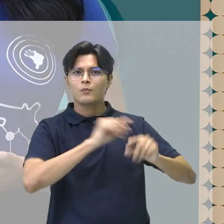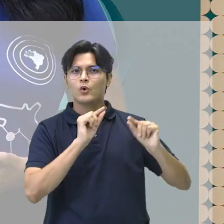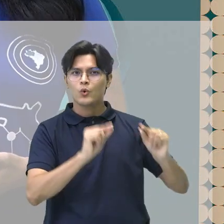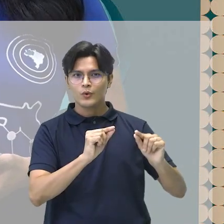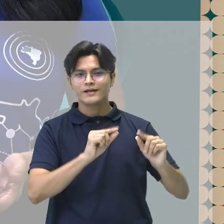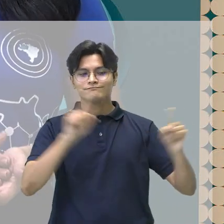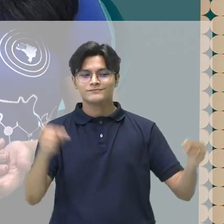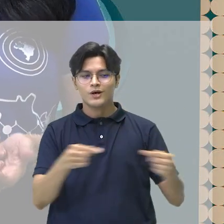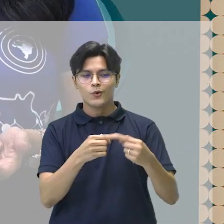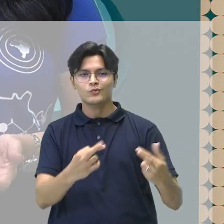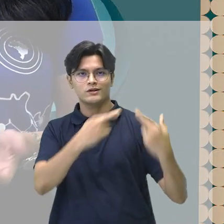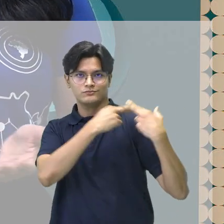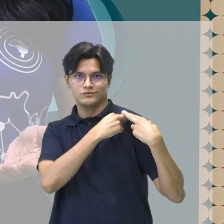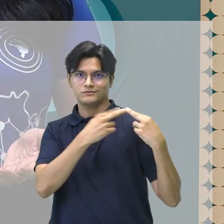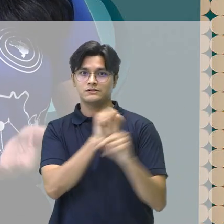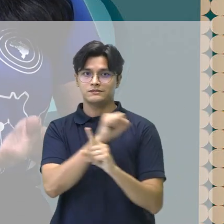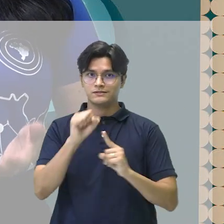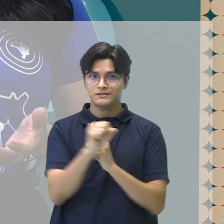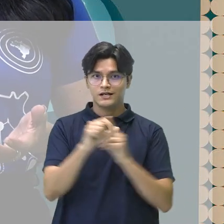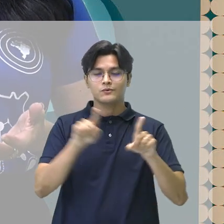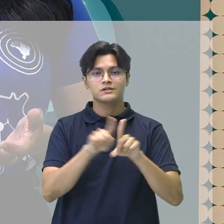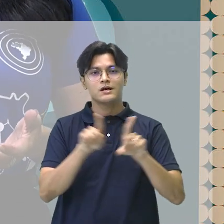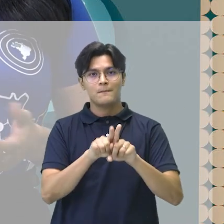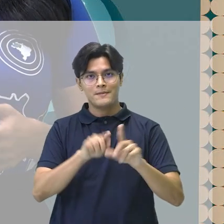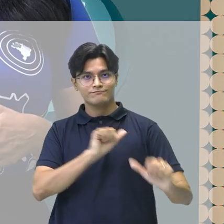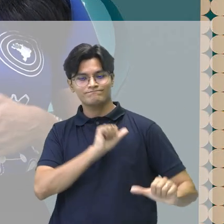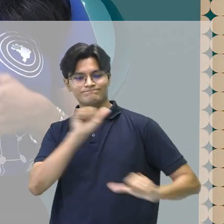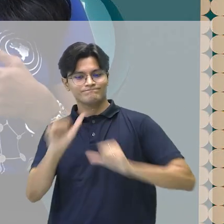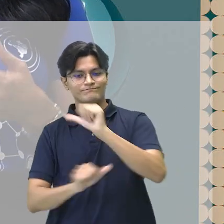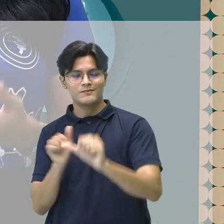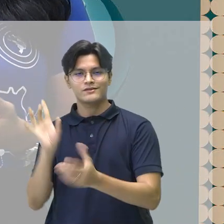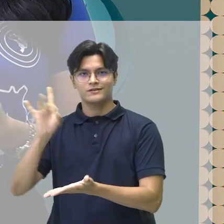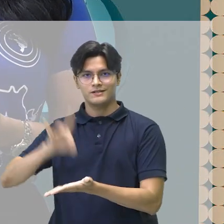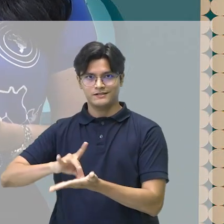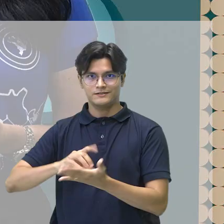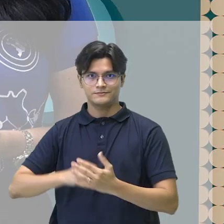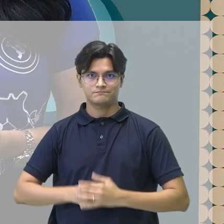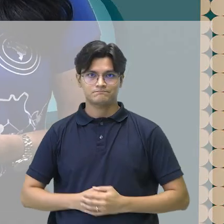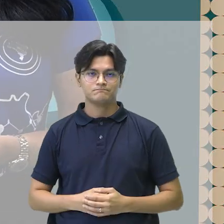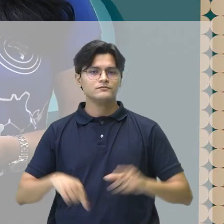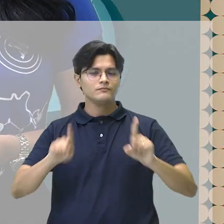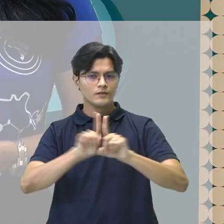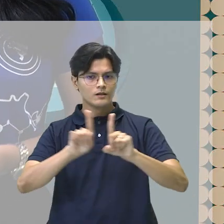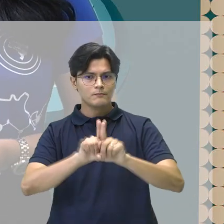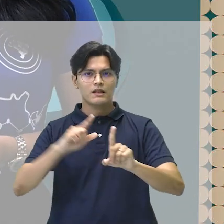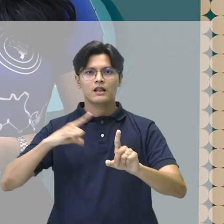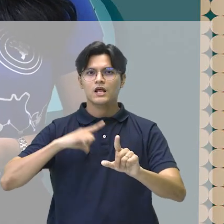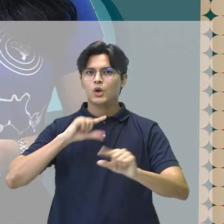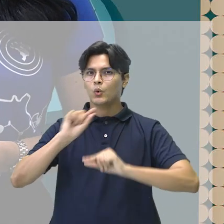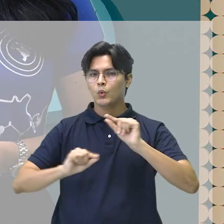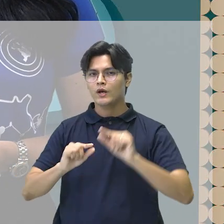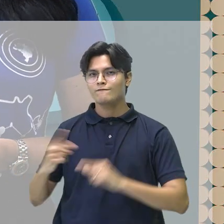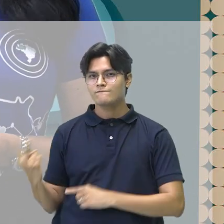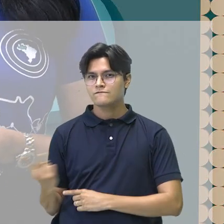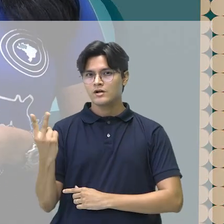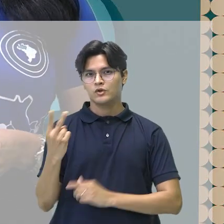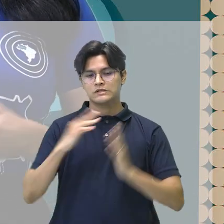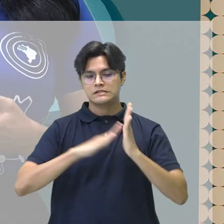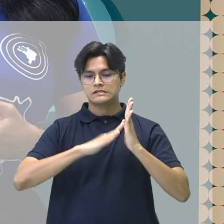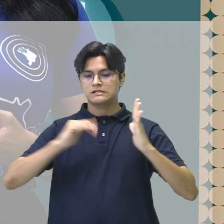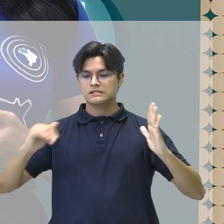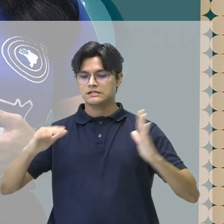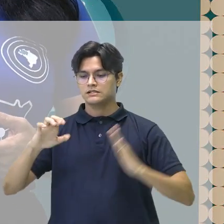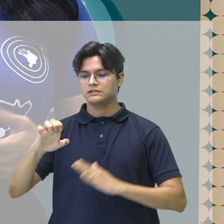responsabilidade social e a transformação da realidade. Elas também possuem valores estéticos, que